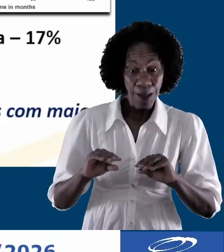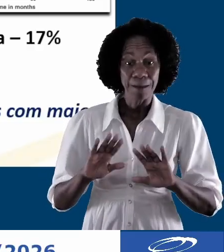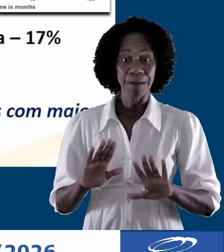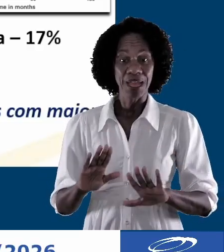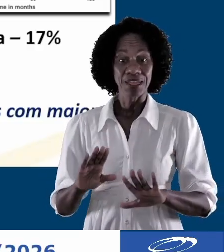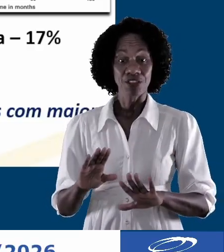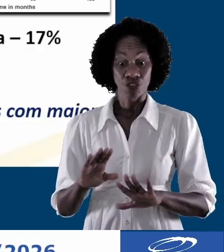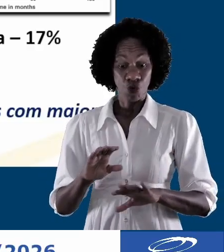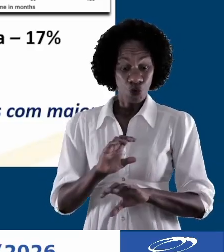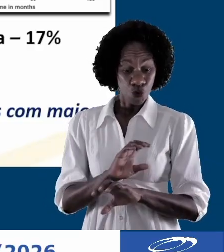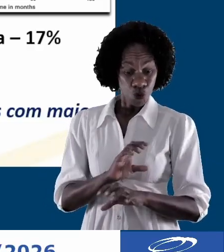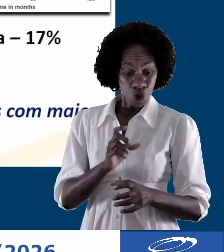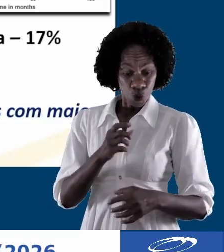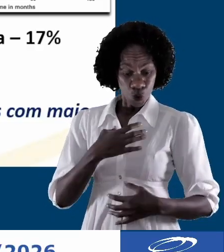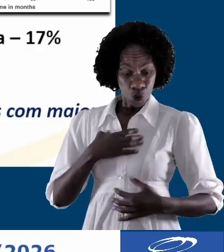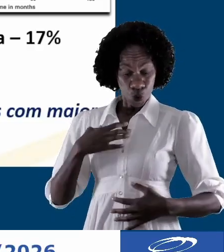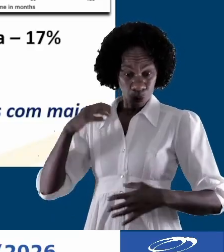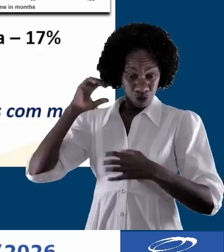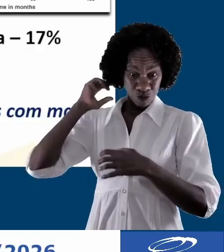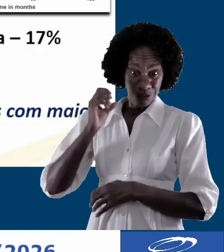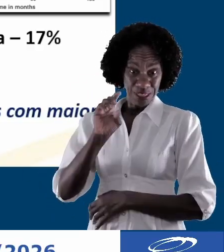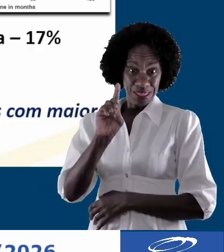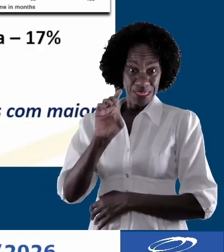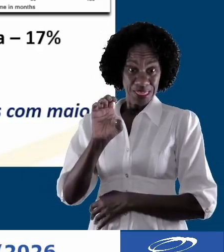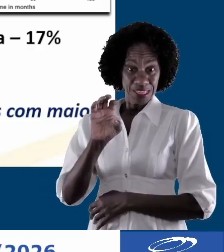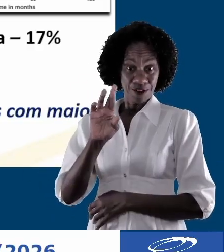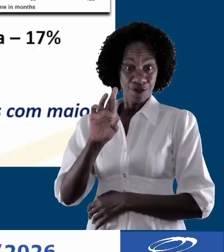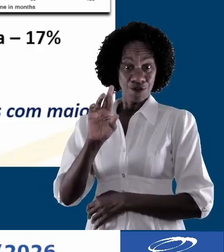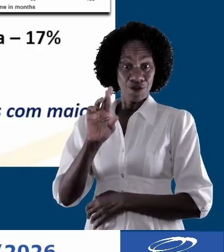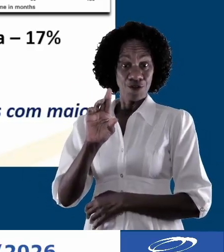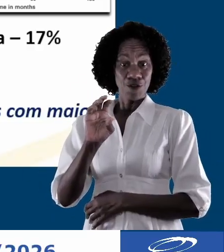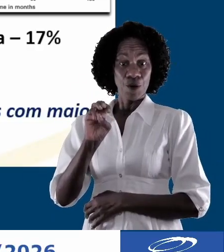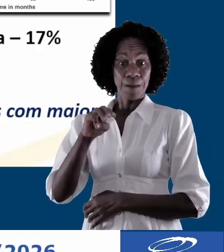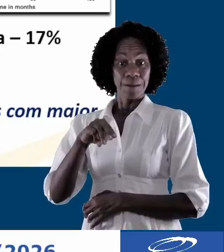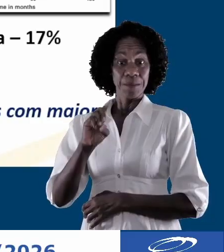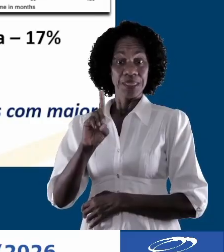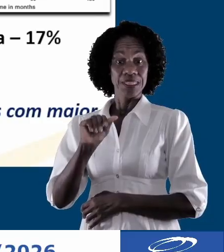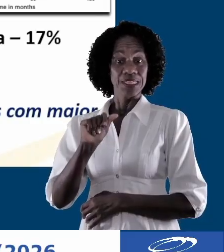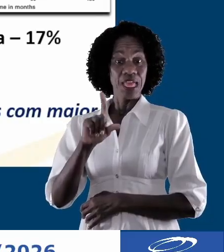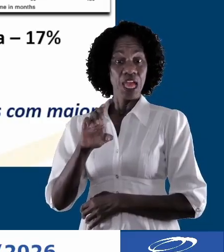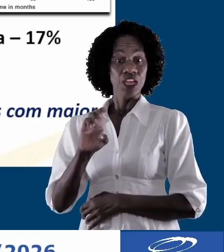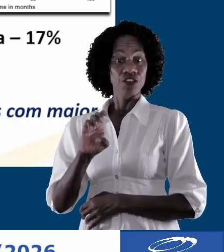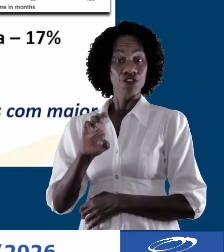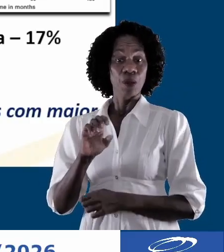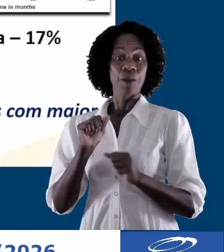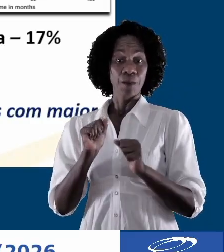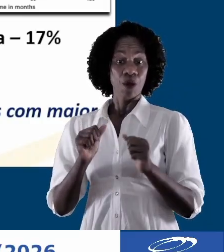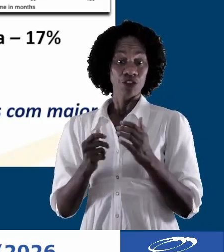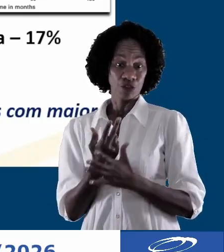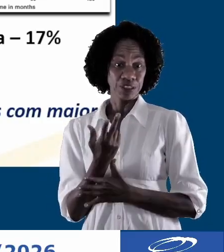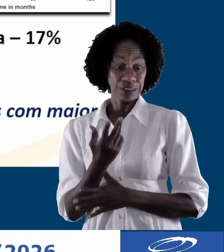Ela pode ter uma melhora espontânea ou ela pode permanecer. Então, a criança tratada e curada com